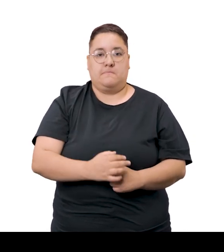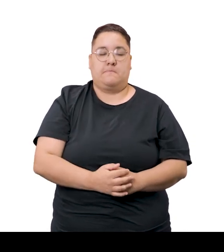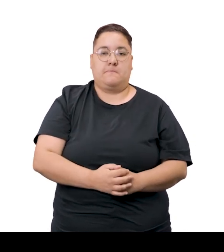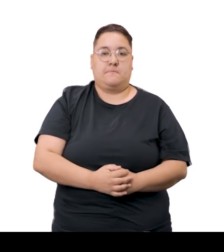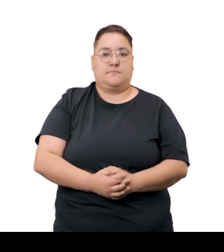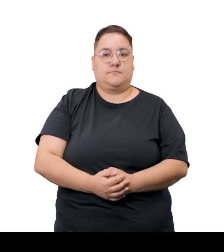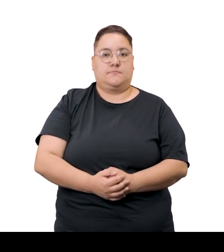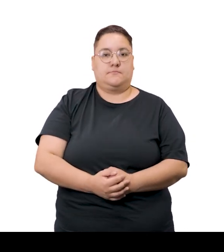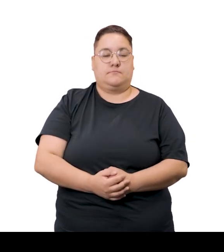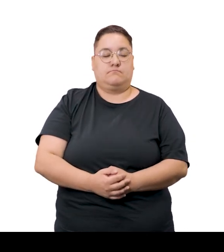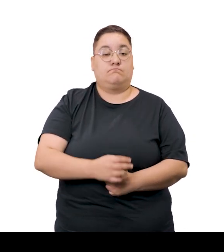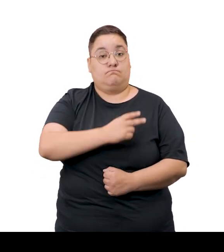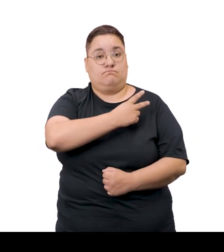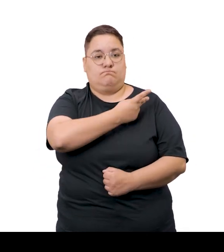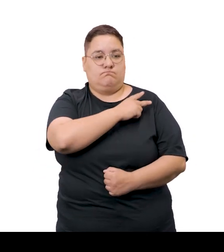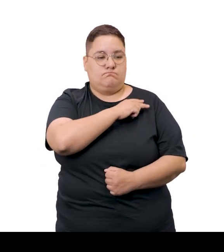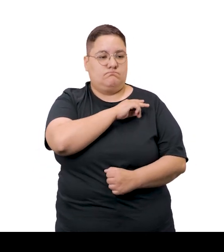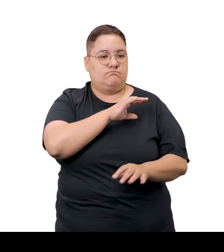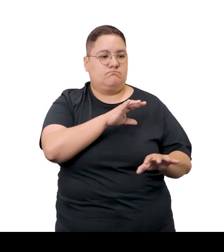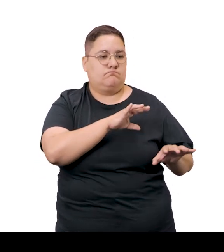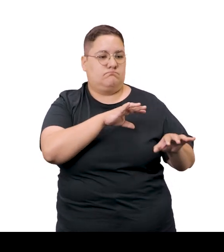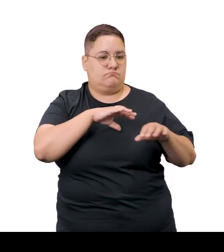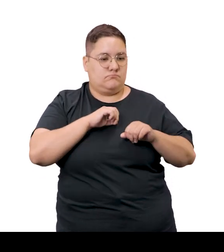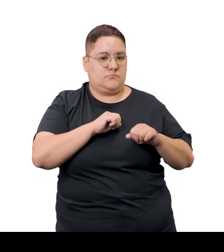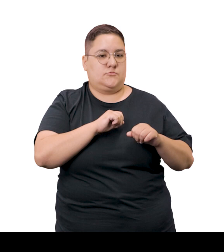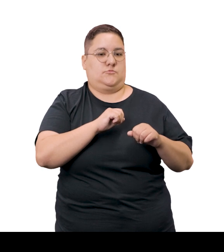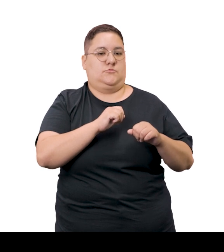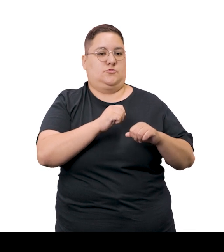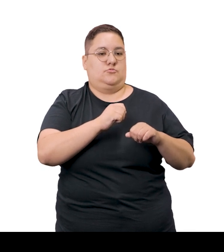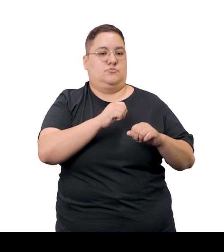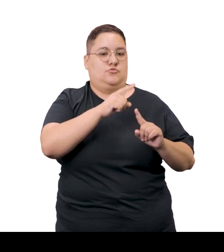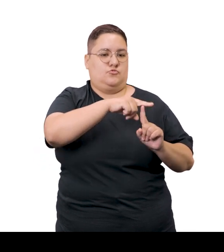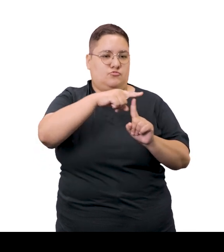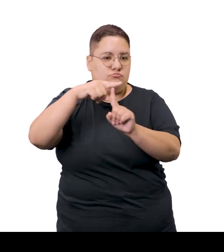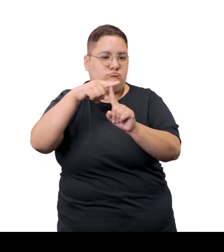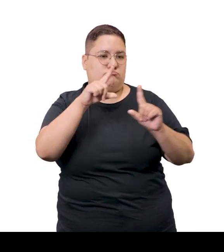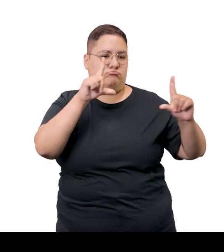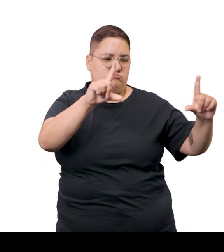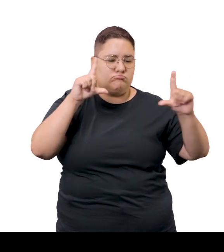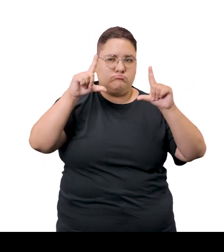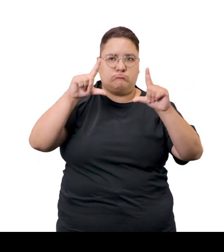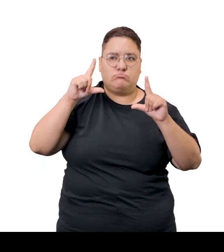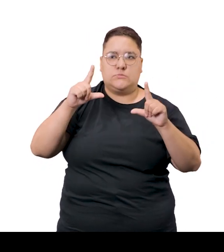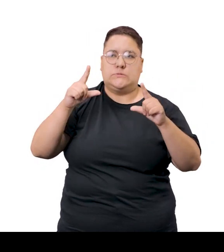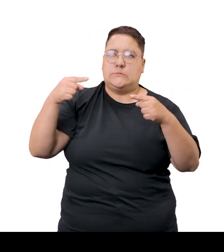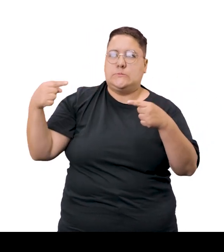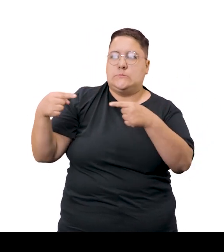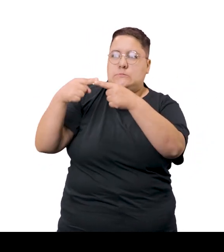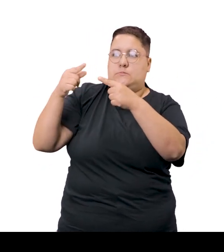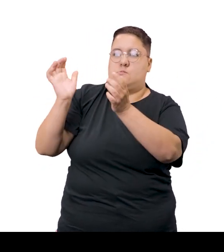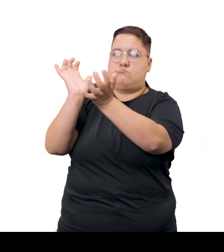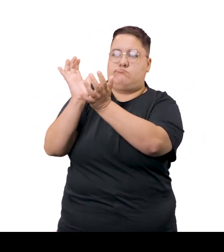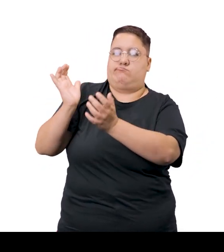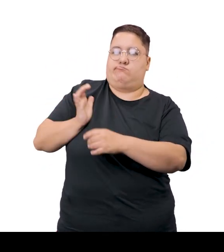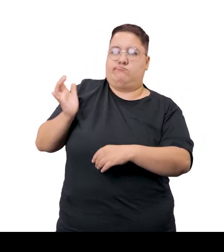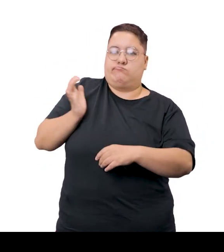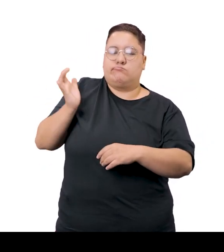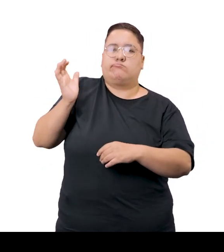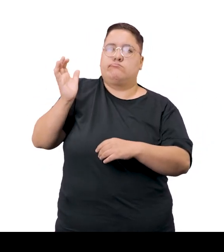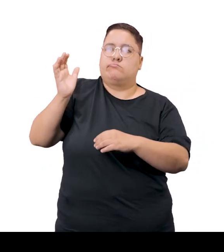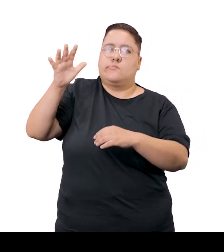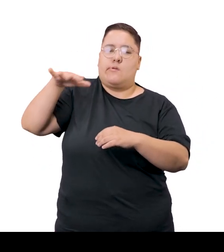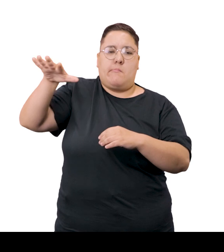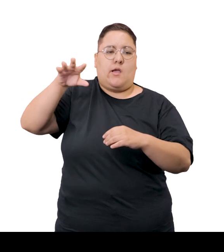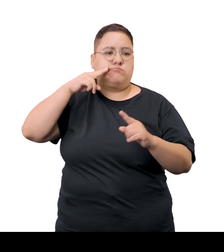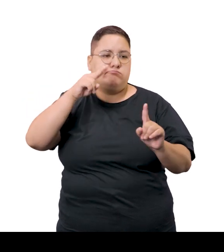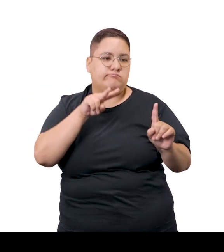gênero tradicional do retrato, associado normalmente às elites, para dar visibilidade e força à sua própria